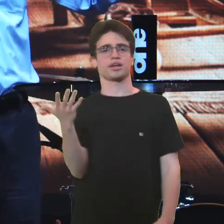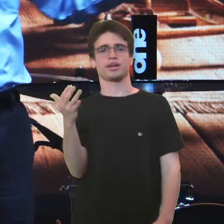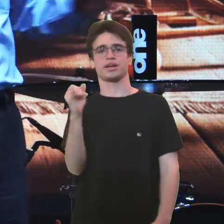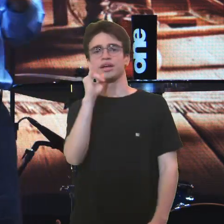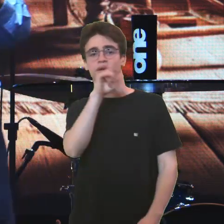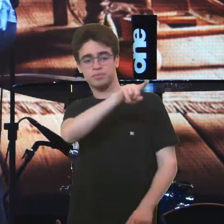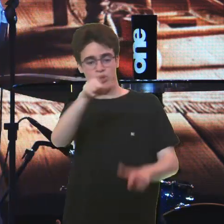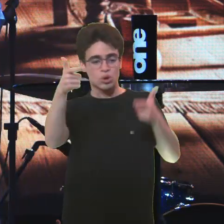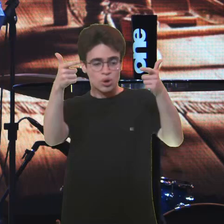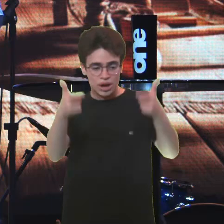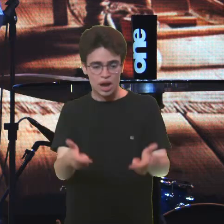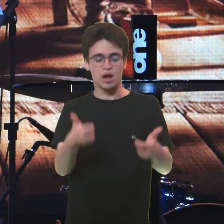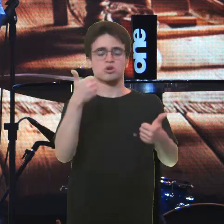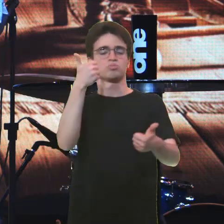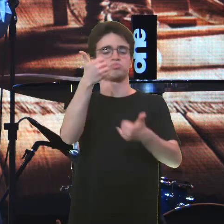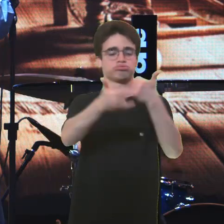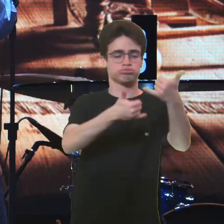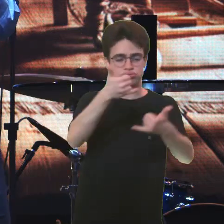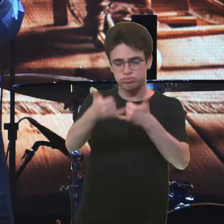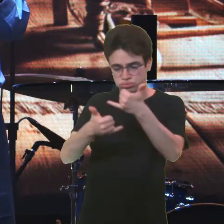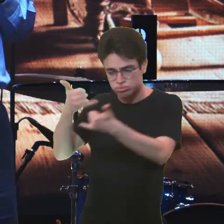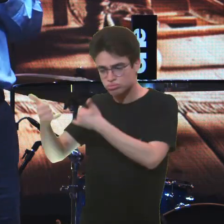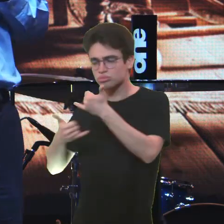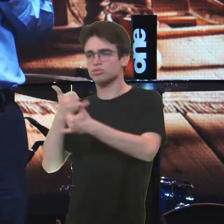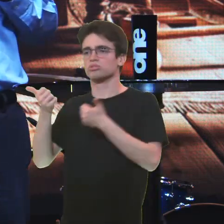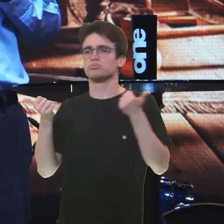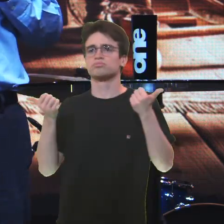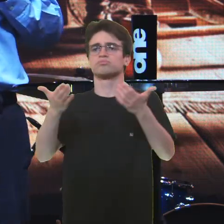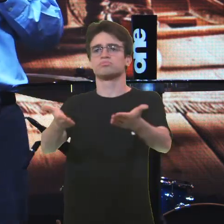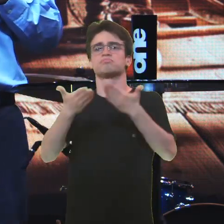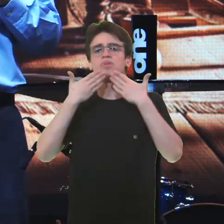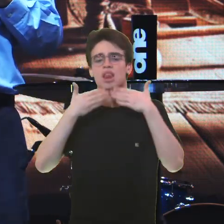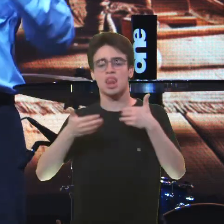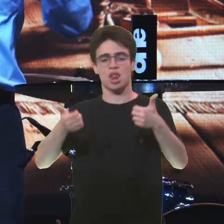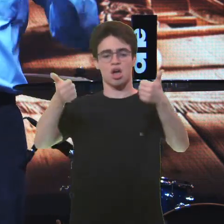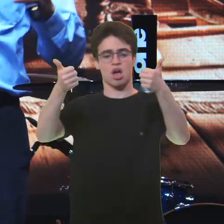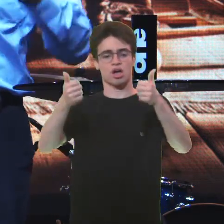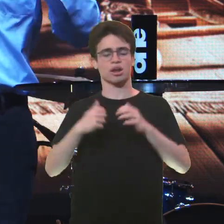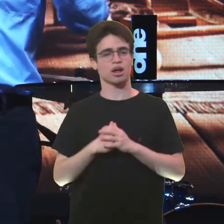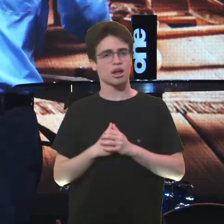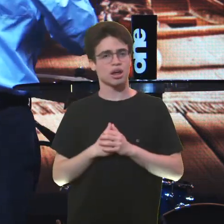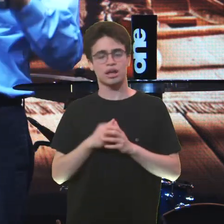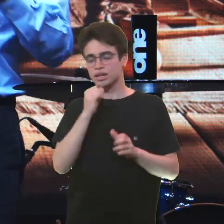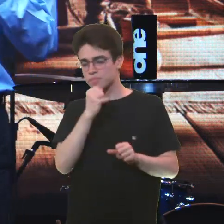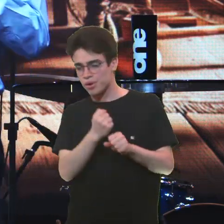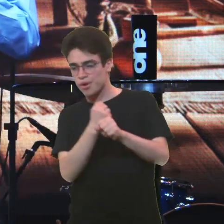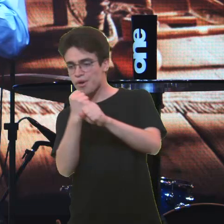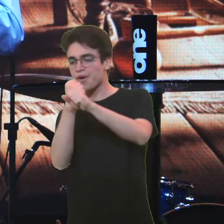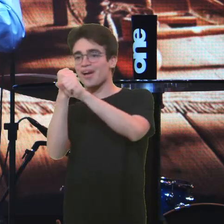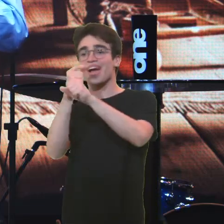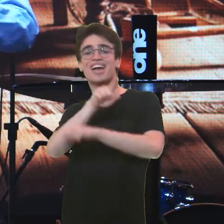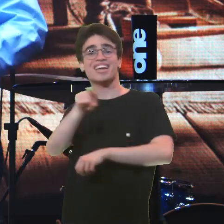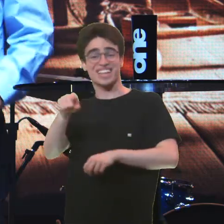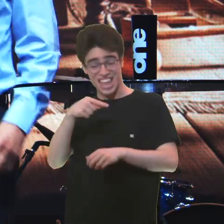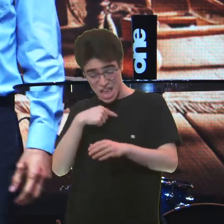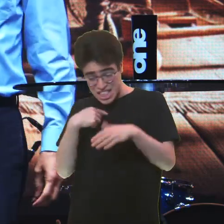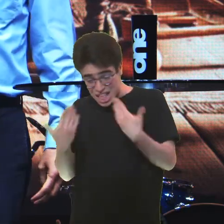de juego, Melhoram os parques, a parte de brincadeira das crianças. están construyendo shalom en la ciudad.